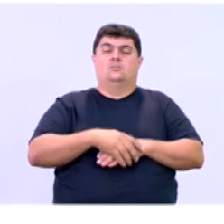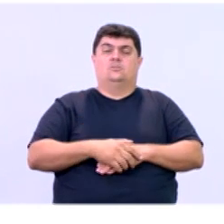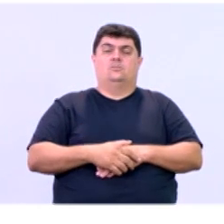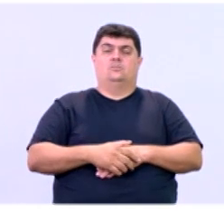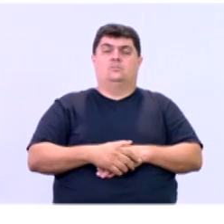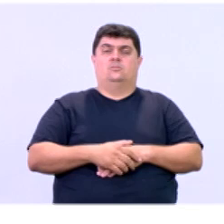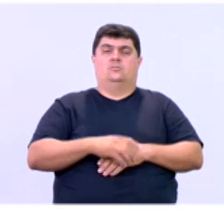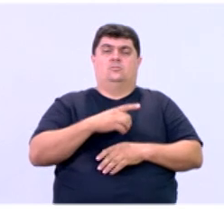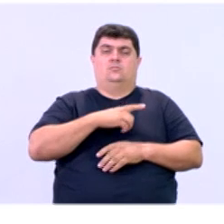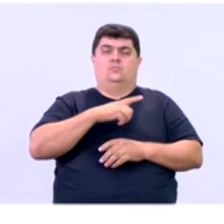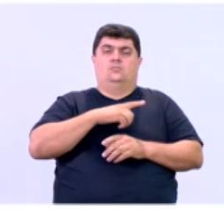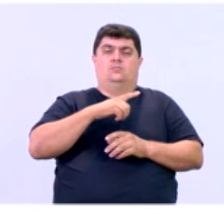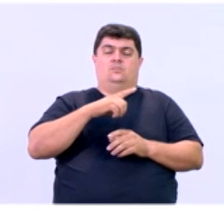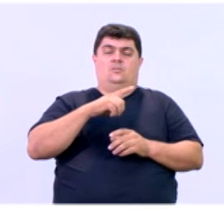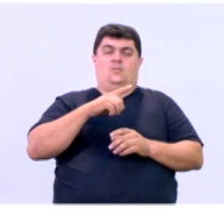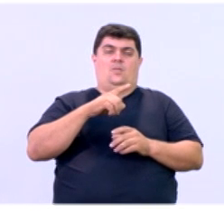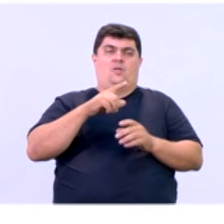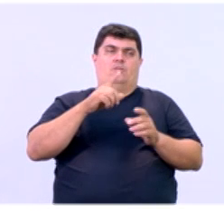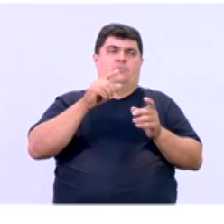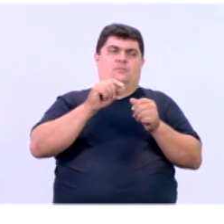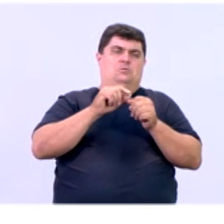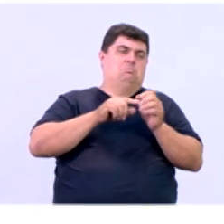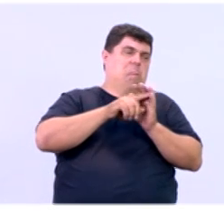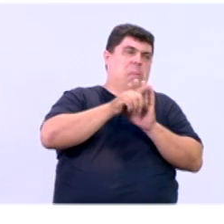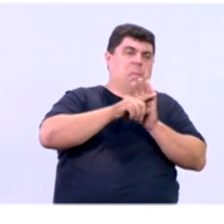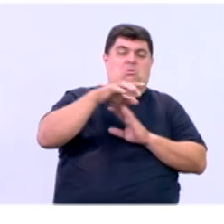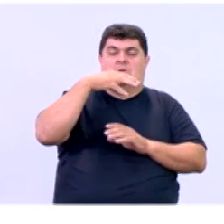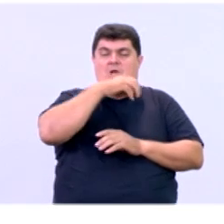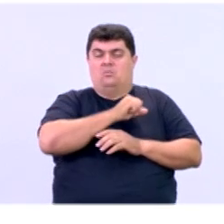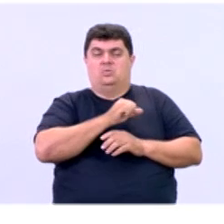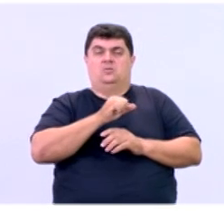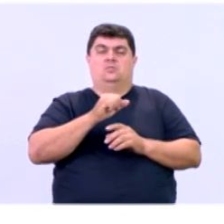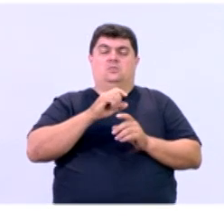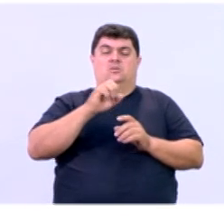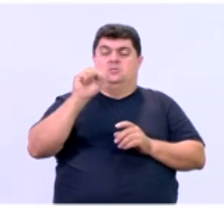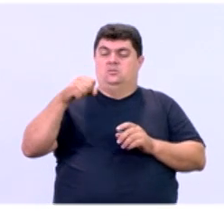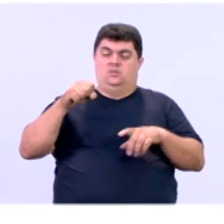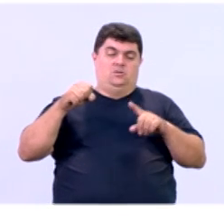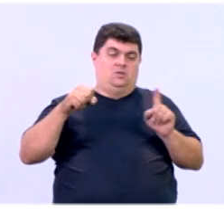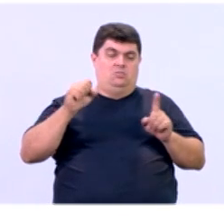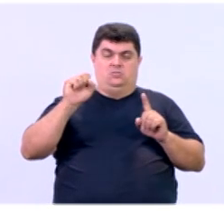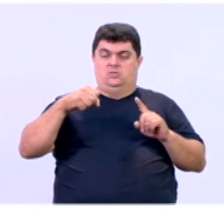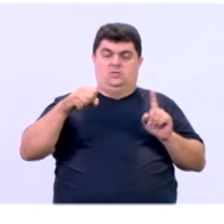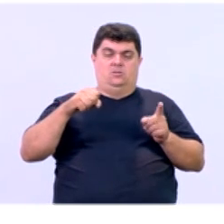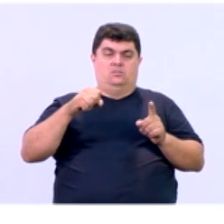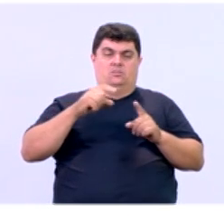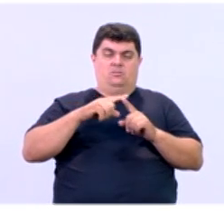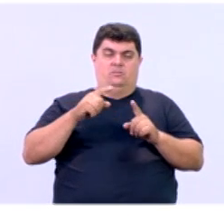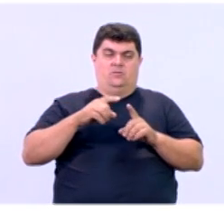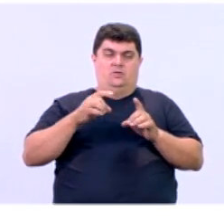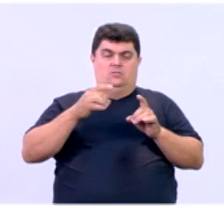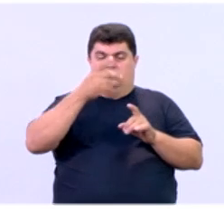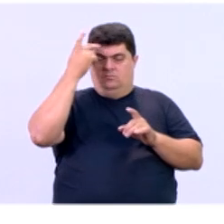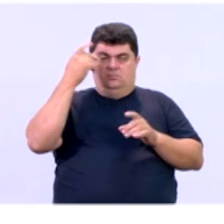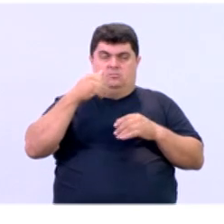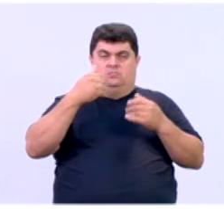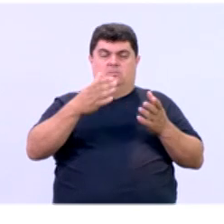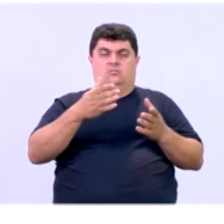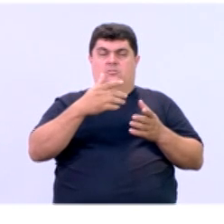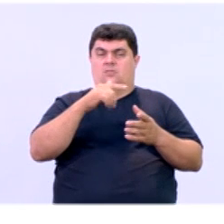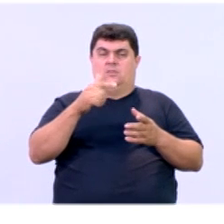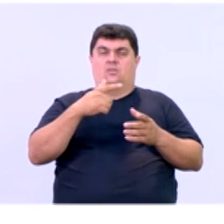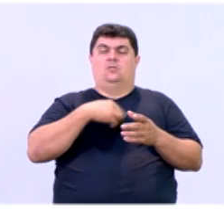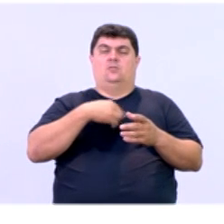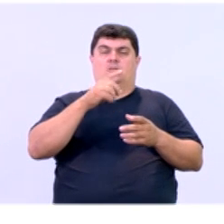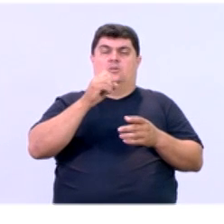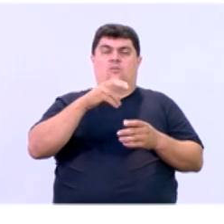um formulário para fazer uma enquete rápida, né? Só sim ou não. Você vai deixar uma terceira opção? Não, eu vou